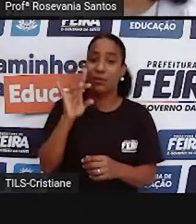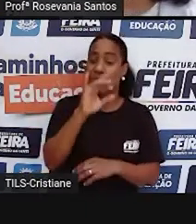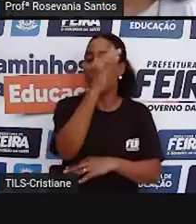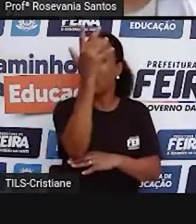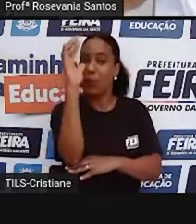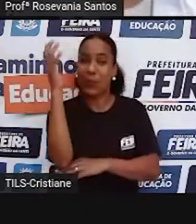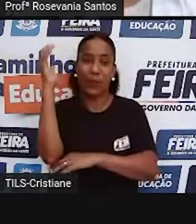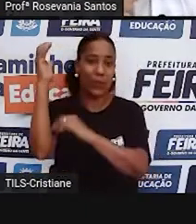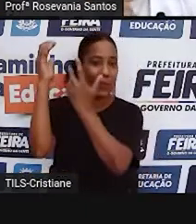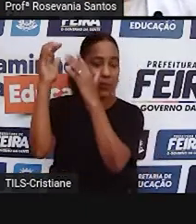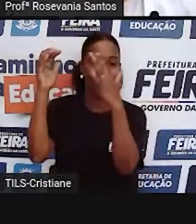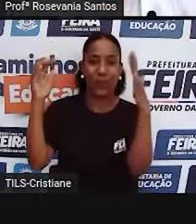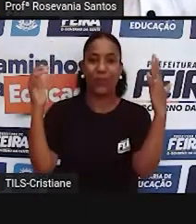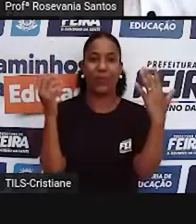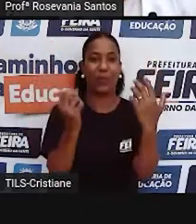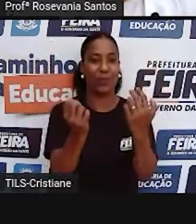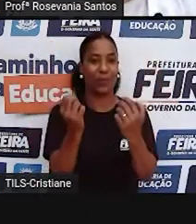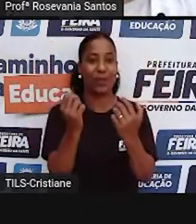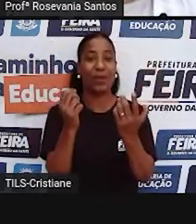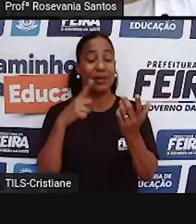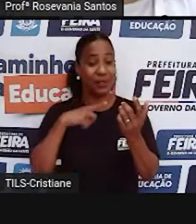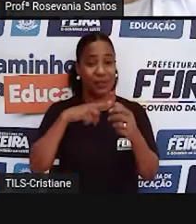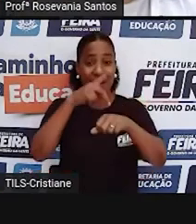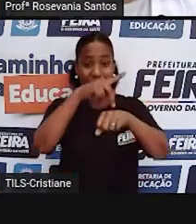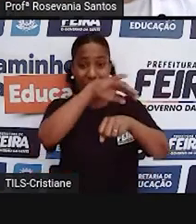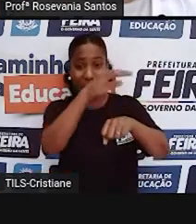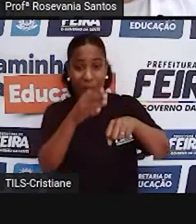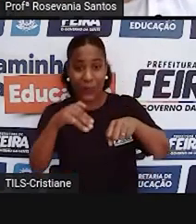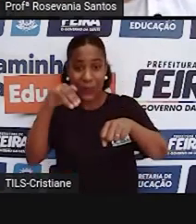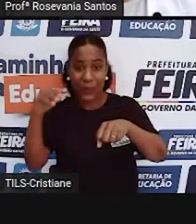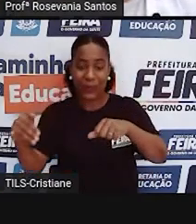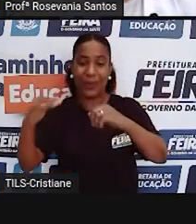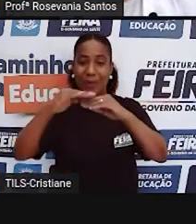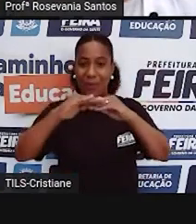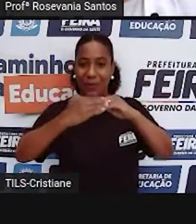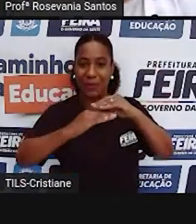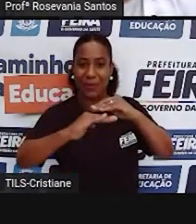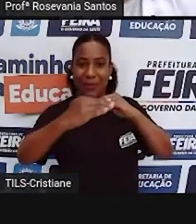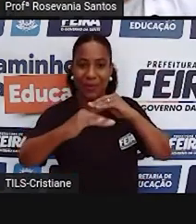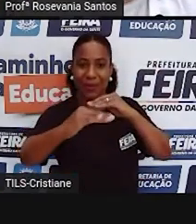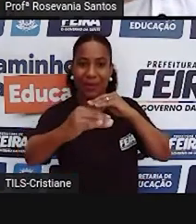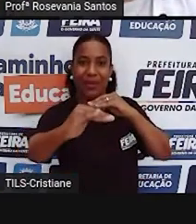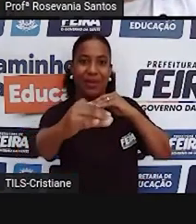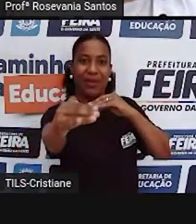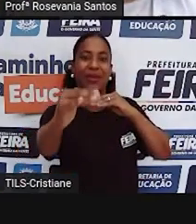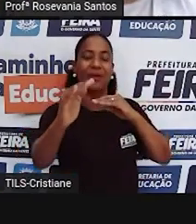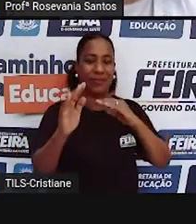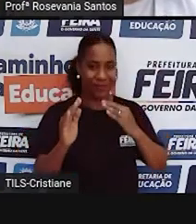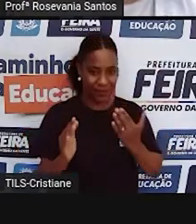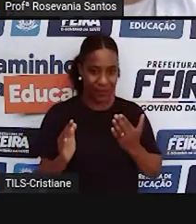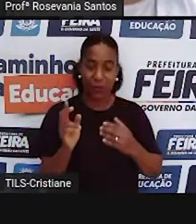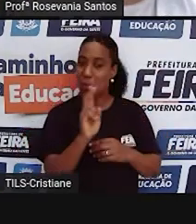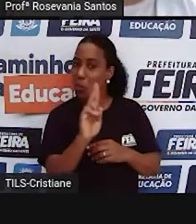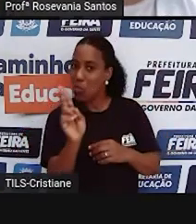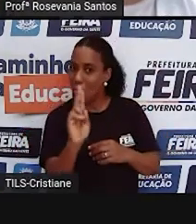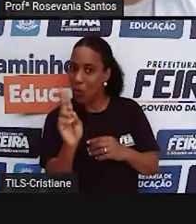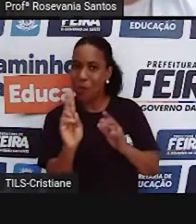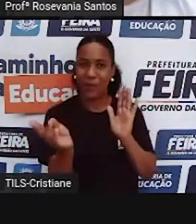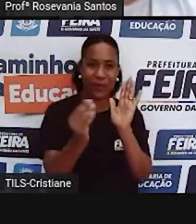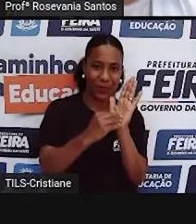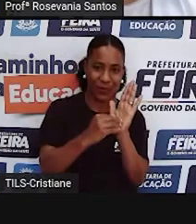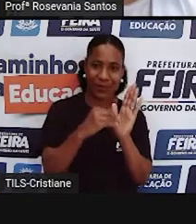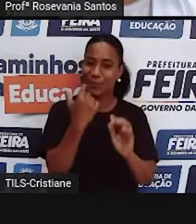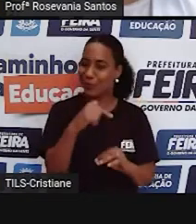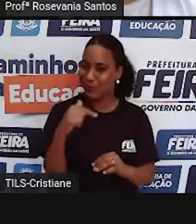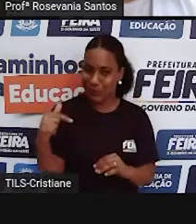planícies, áreas de campos, áreas de falésias, não necessariamente com esses termos, até porque vocês, né, já